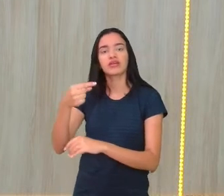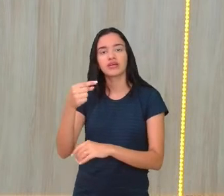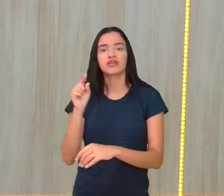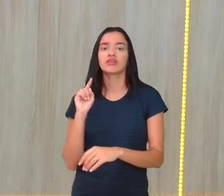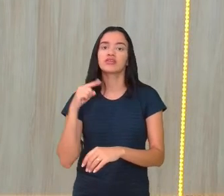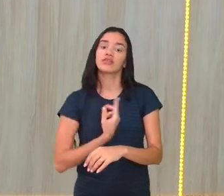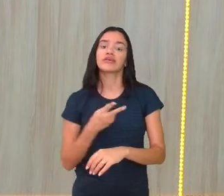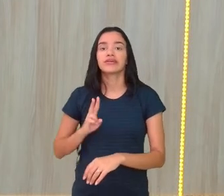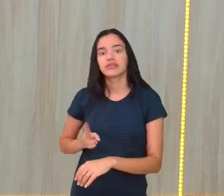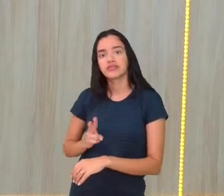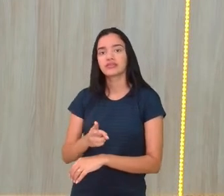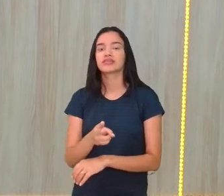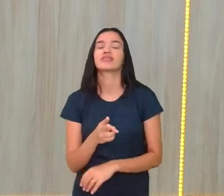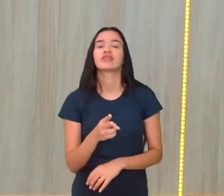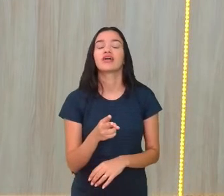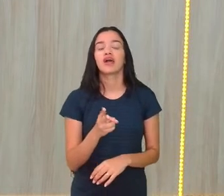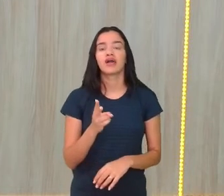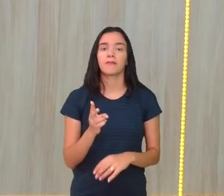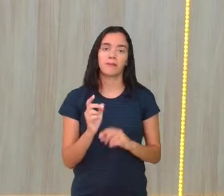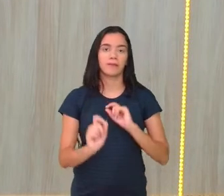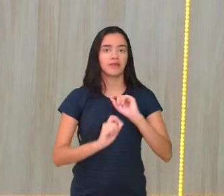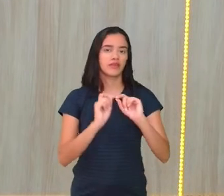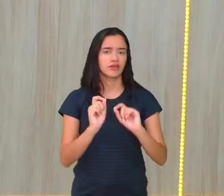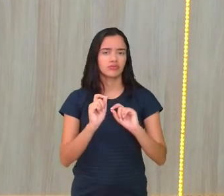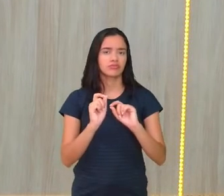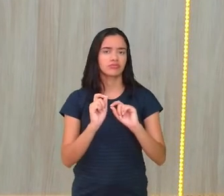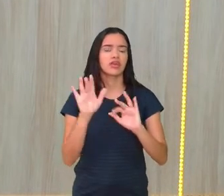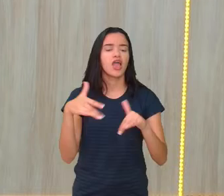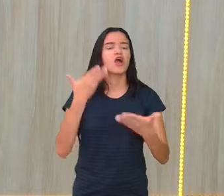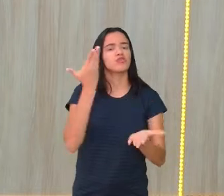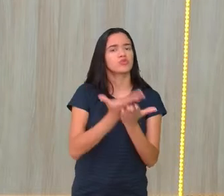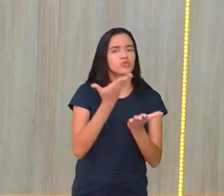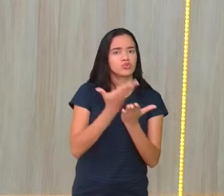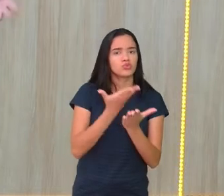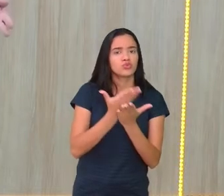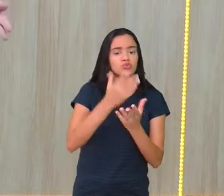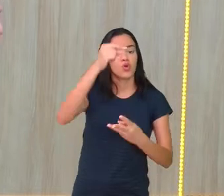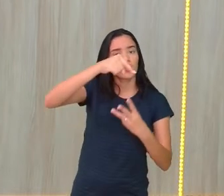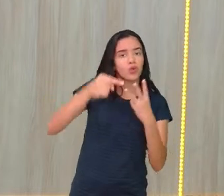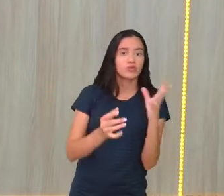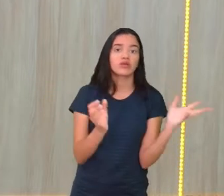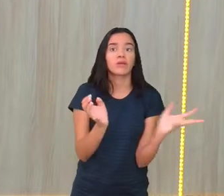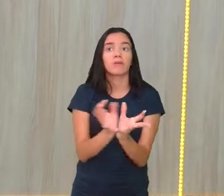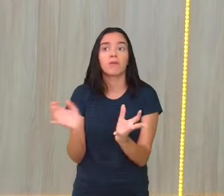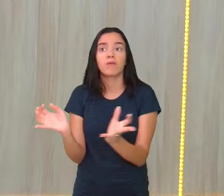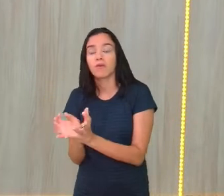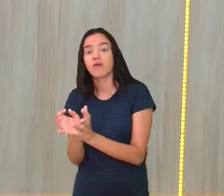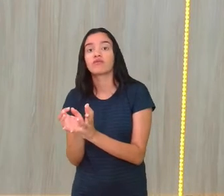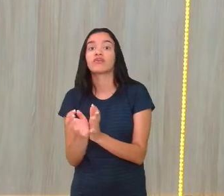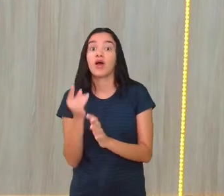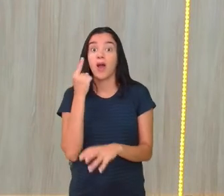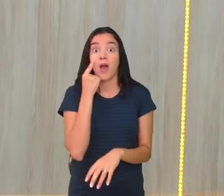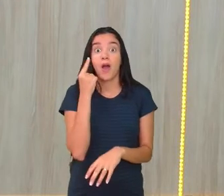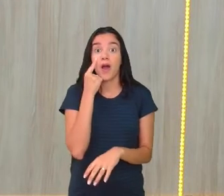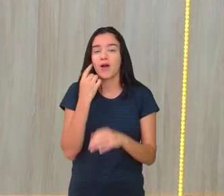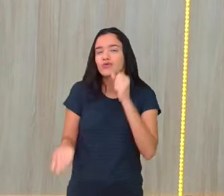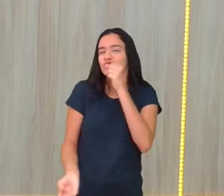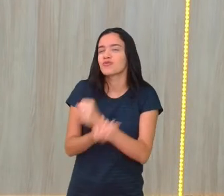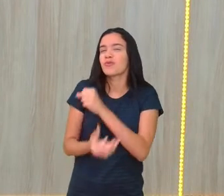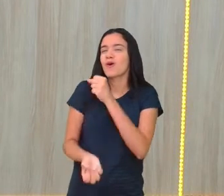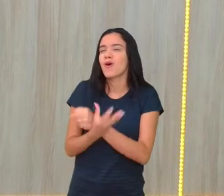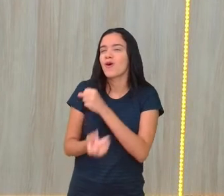vai dar continuidade, né, ao trabalho aí com esses três povos. Próxima aula, ó, o